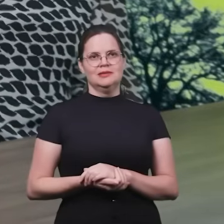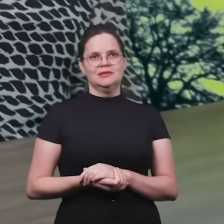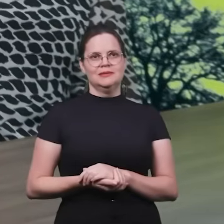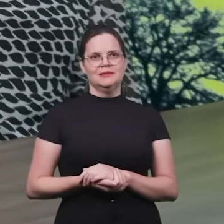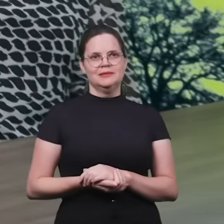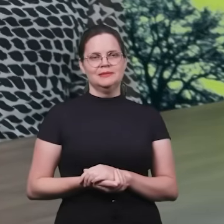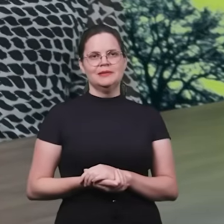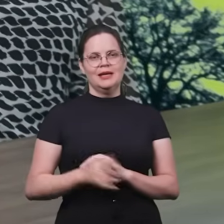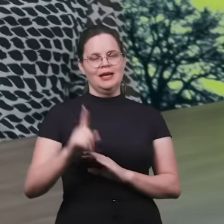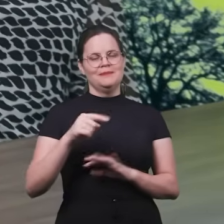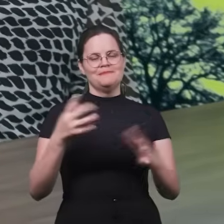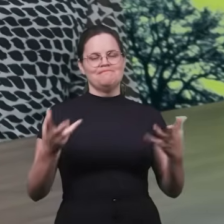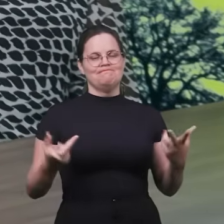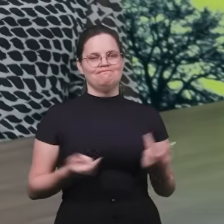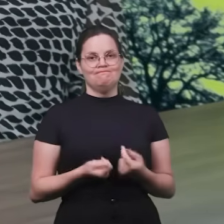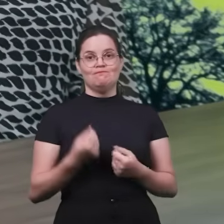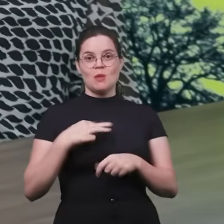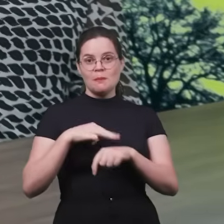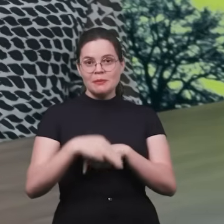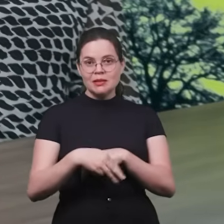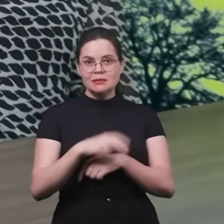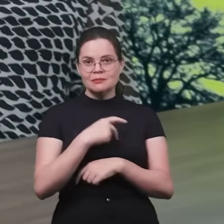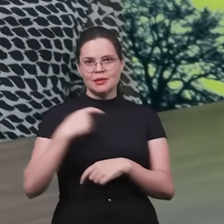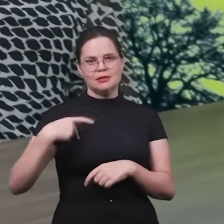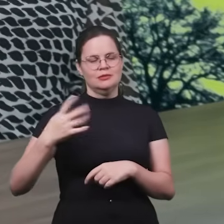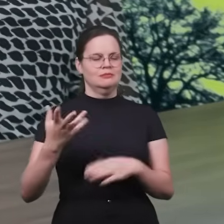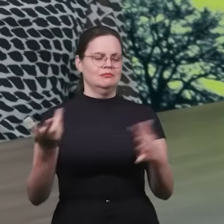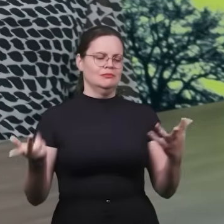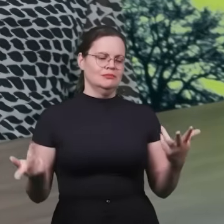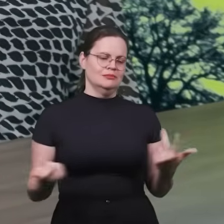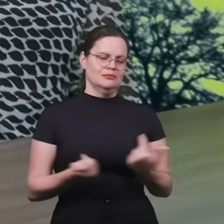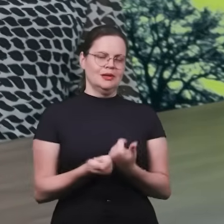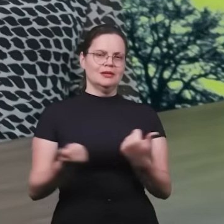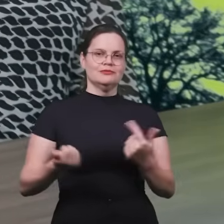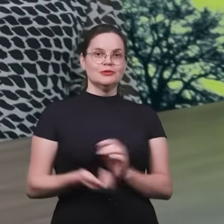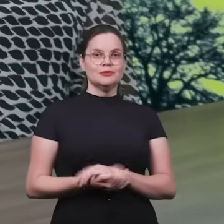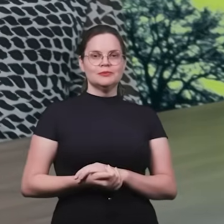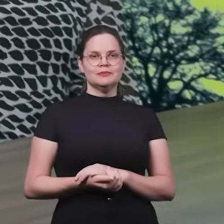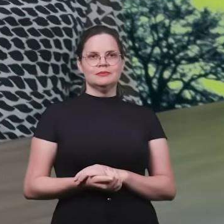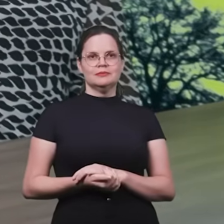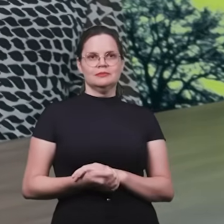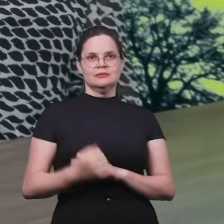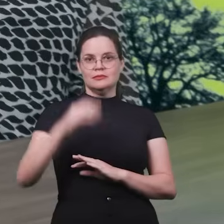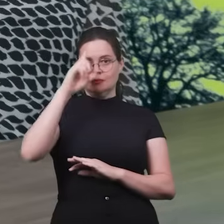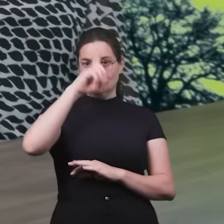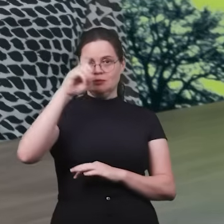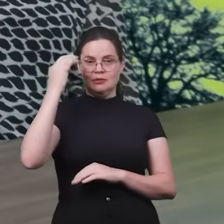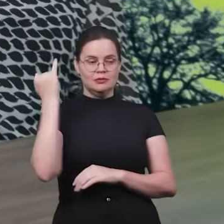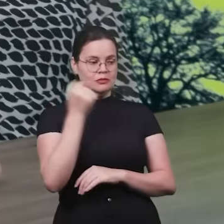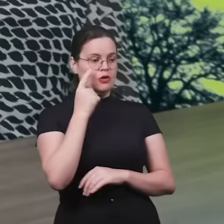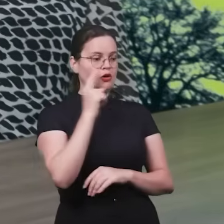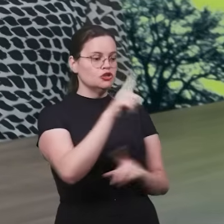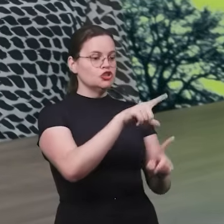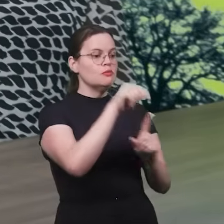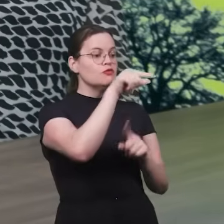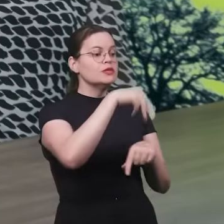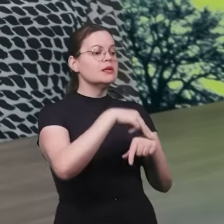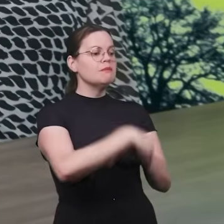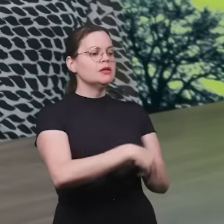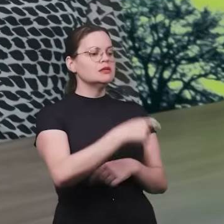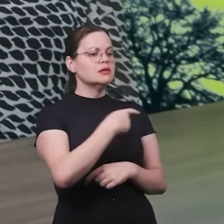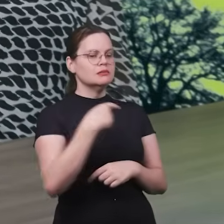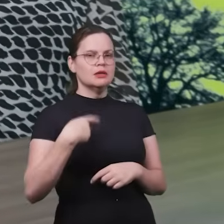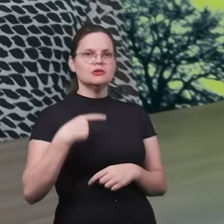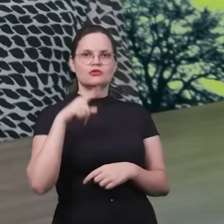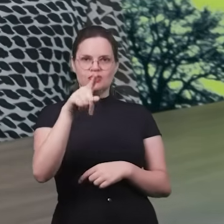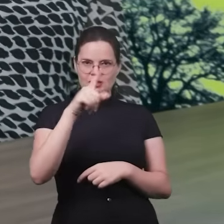é uma coisa gloriosa o ministério. O ministério é uma coisa, quando Deus diz assim, olha, você tem ministério, pode